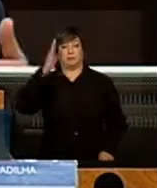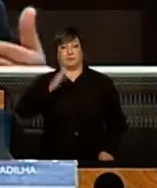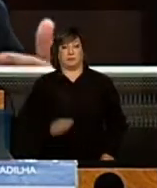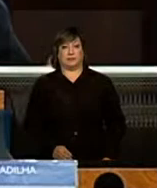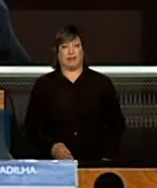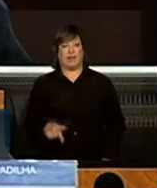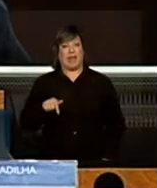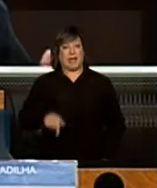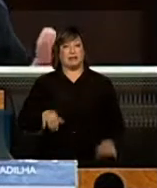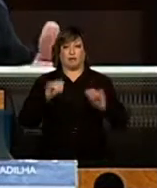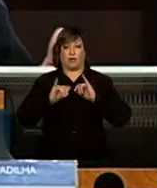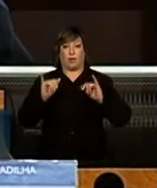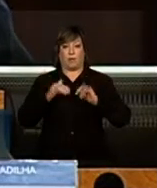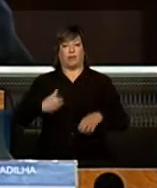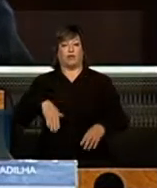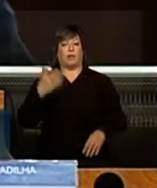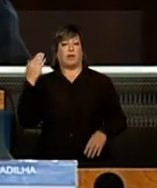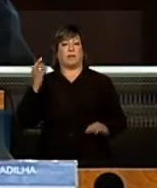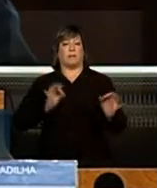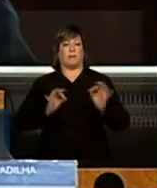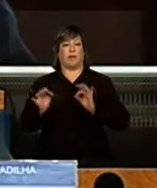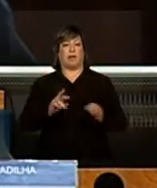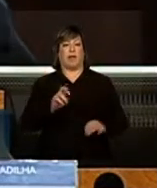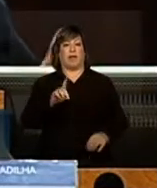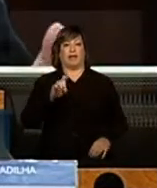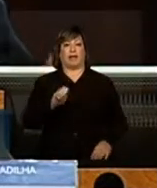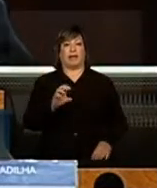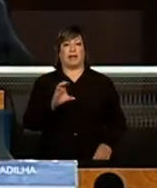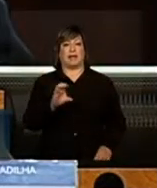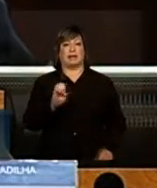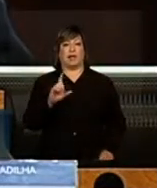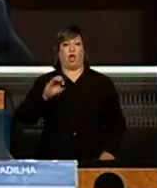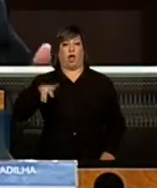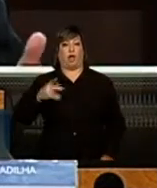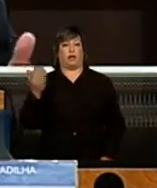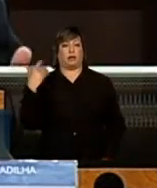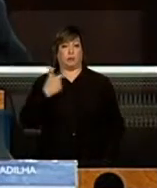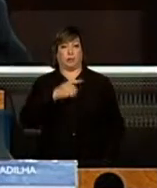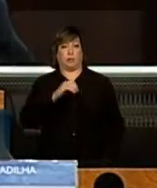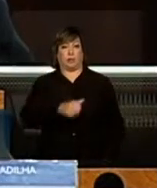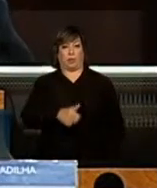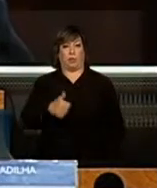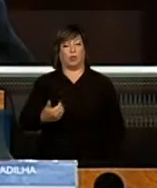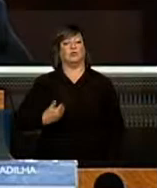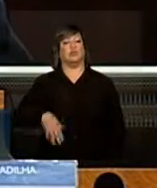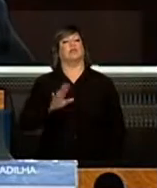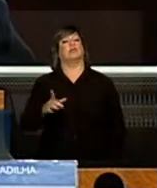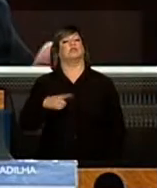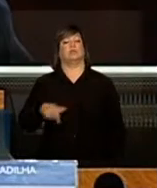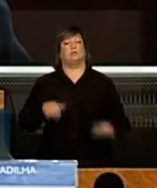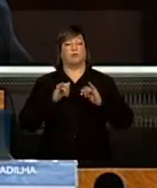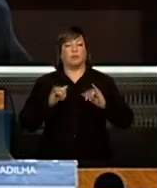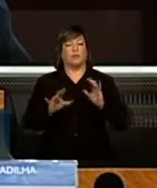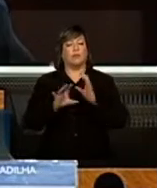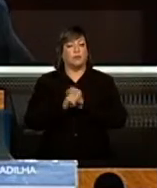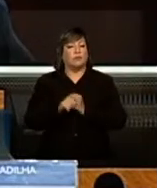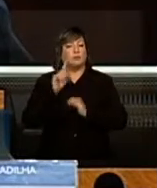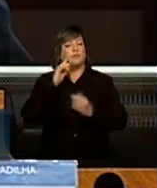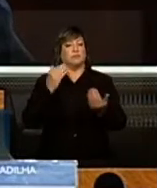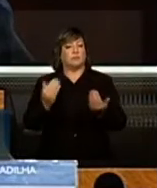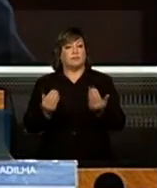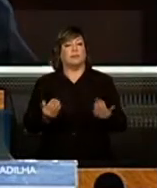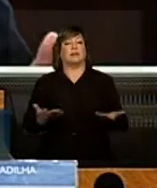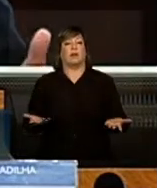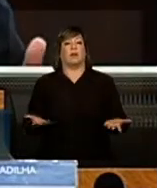nós planejamos a rede Segon em 2011, nós já havíamos contabilizado esses dados, ou seja, levamos em conta esses dados. Por